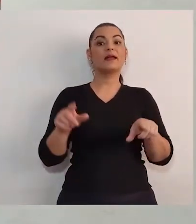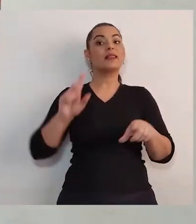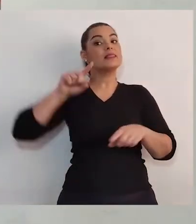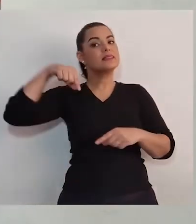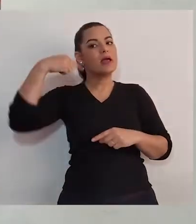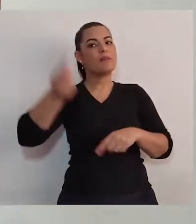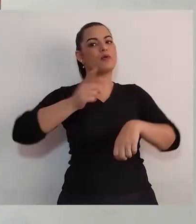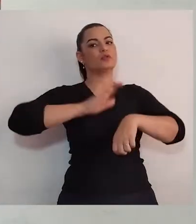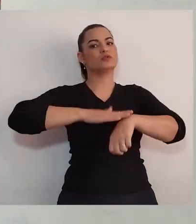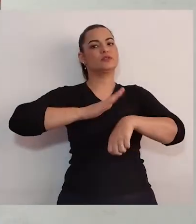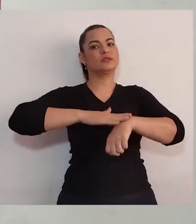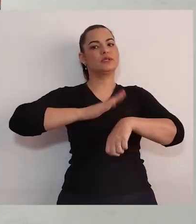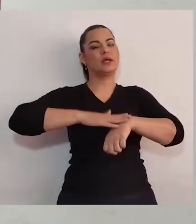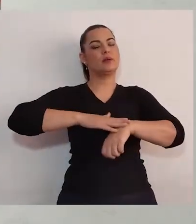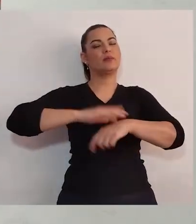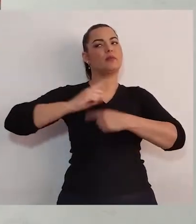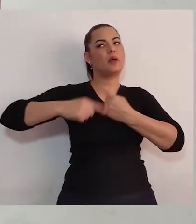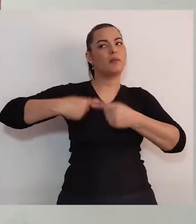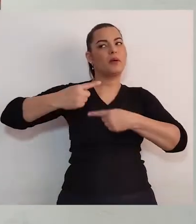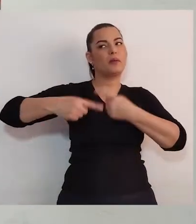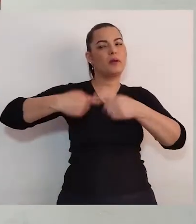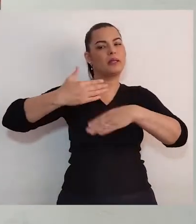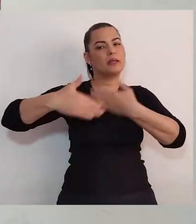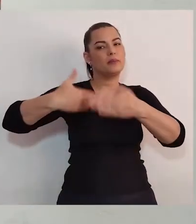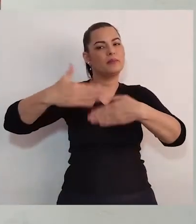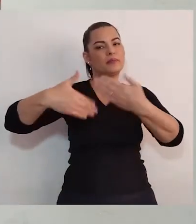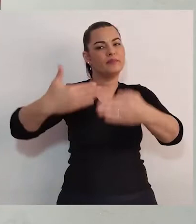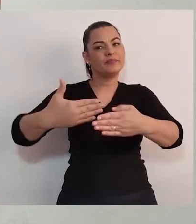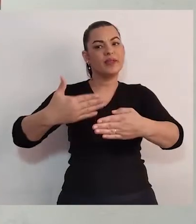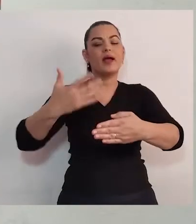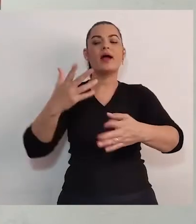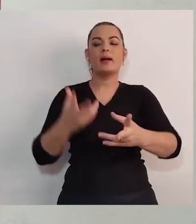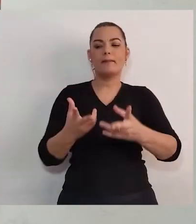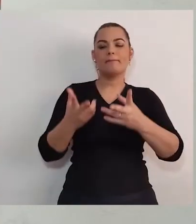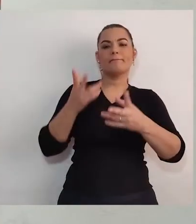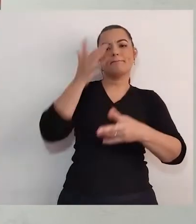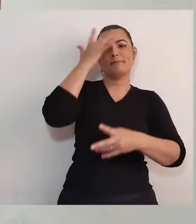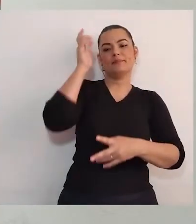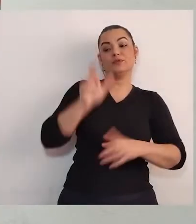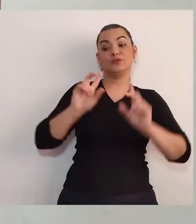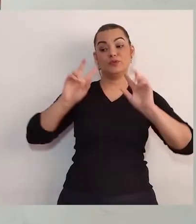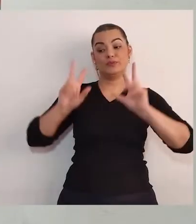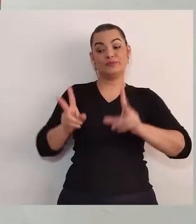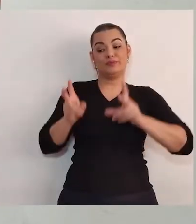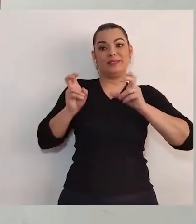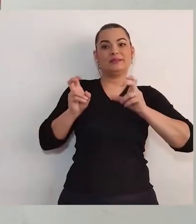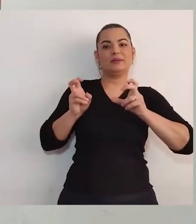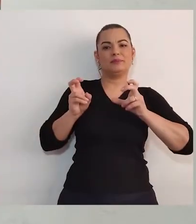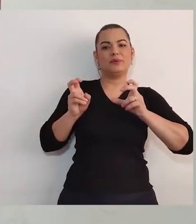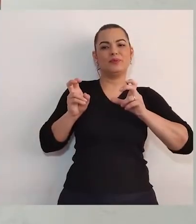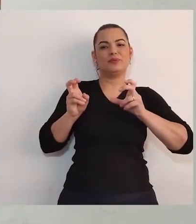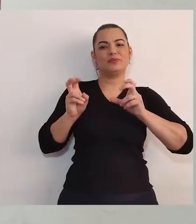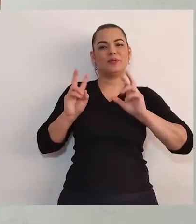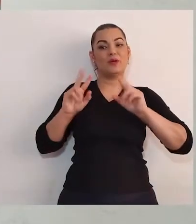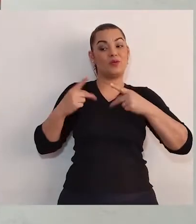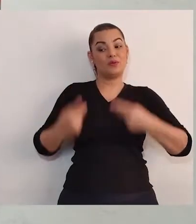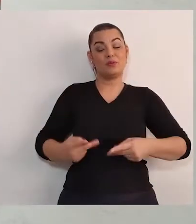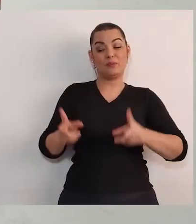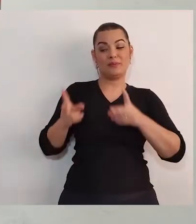que eles pudessem ali cozinhar os alimentos. Então, olha só, quantas coisas